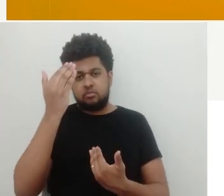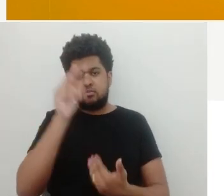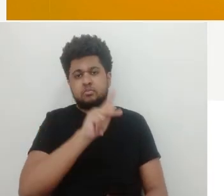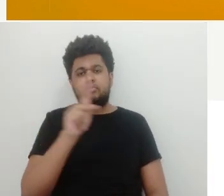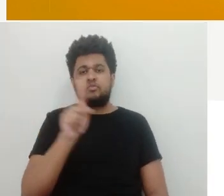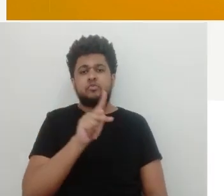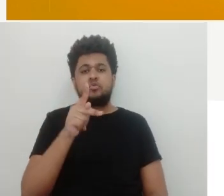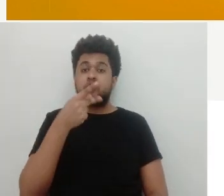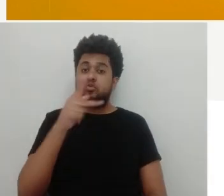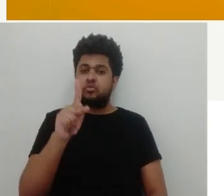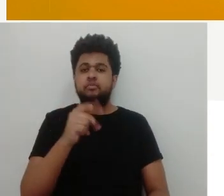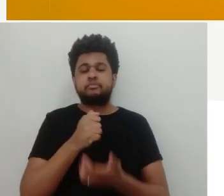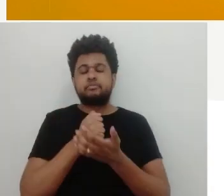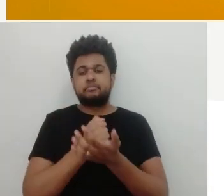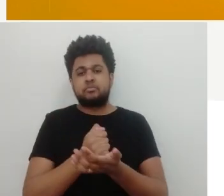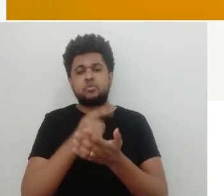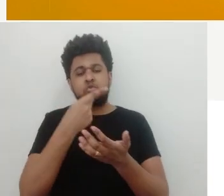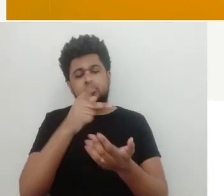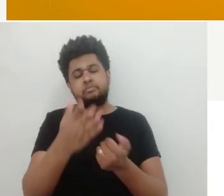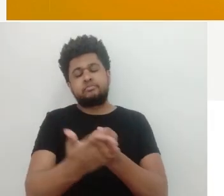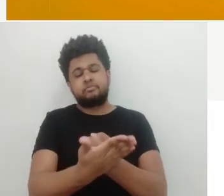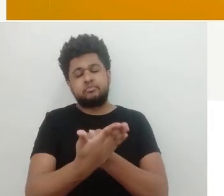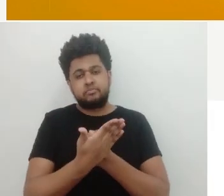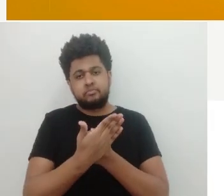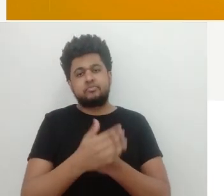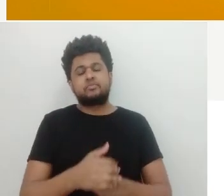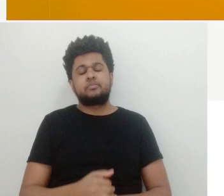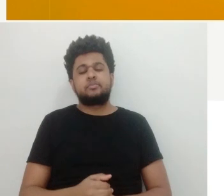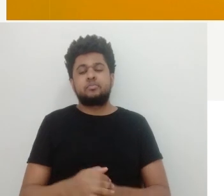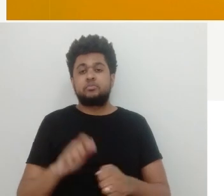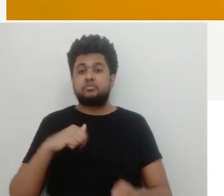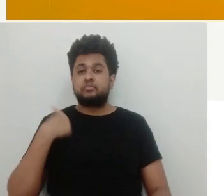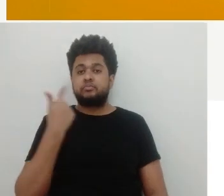então. Obrigado, Diana, obrigado.